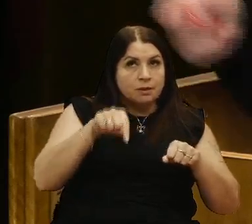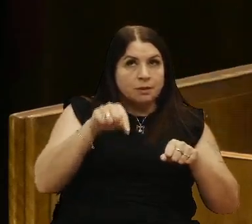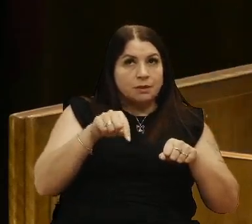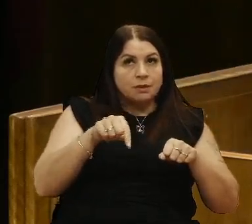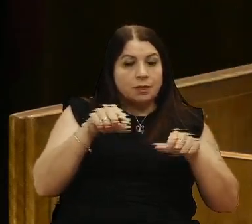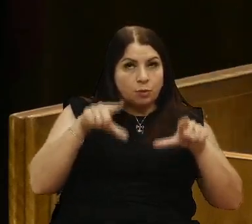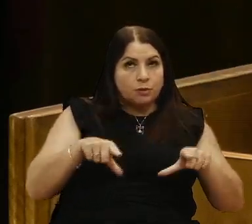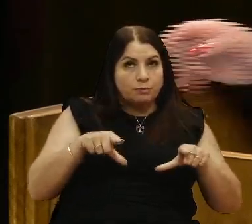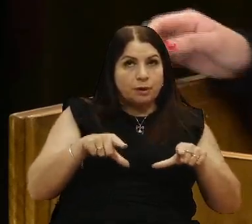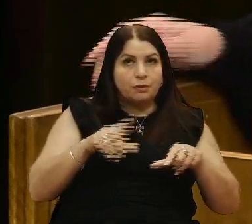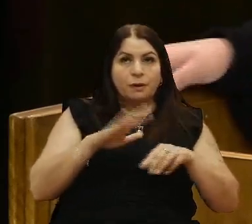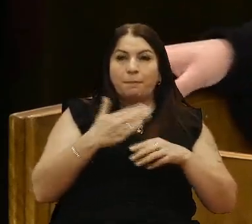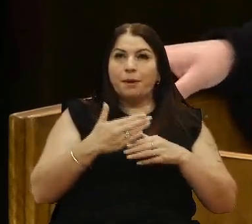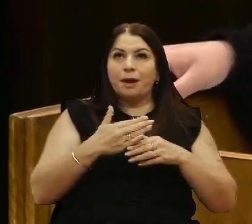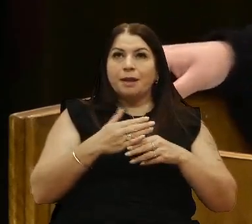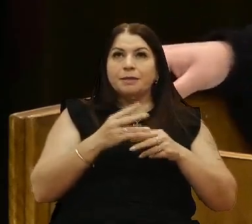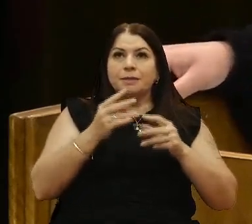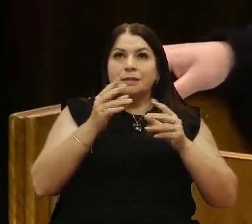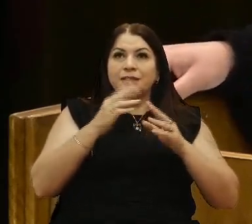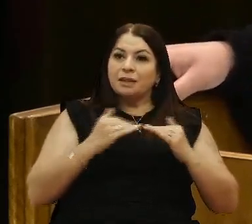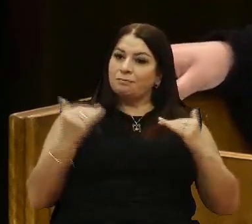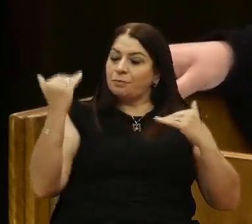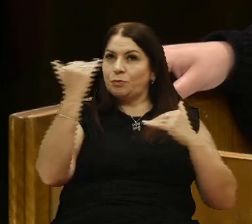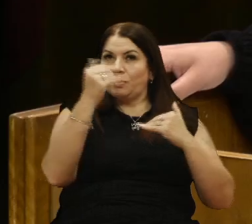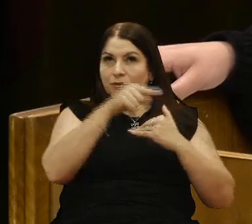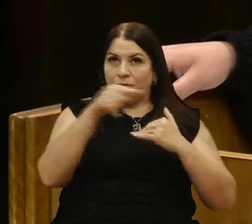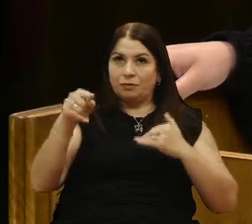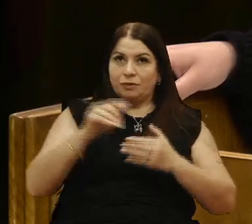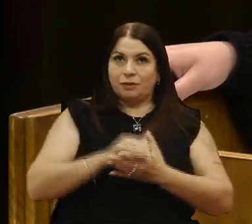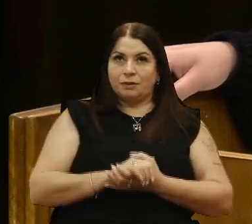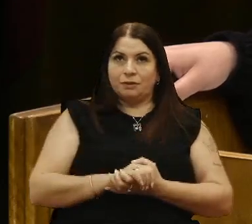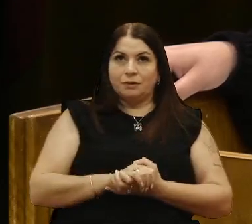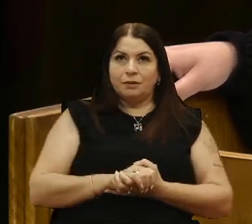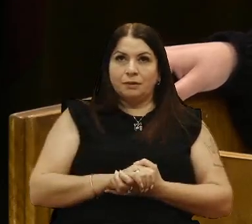é um espaço de mais notoriedade.